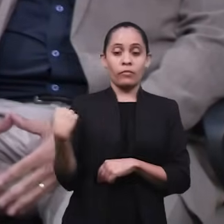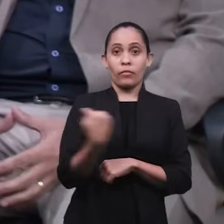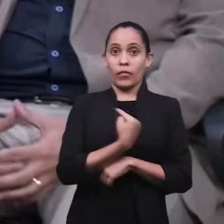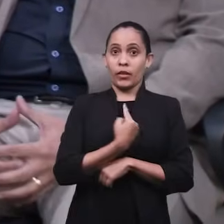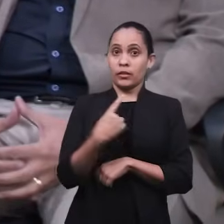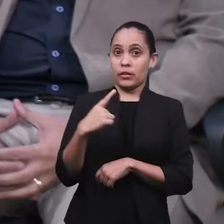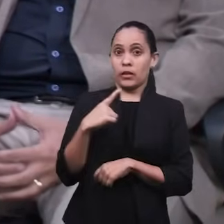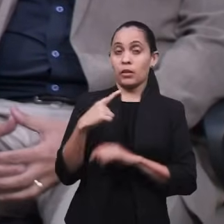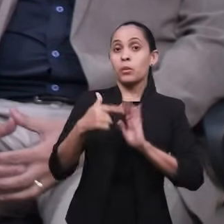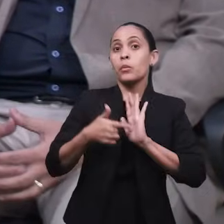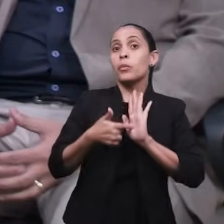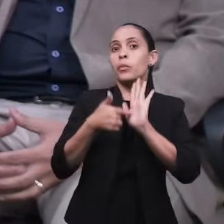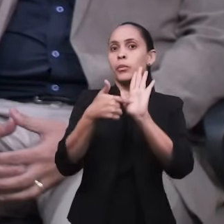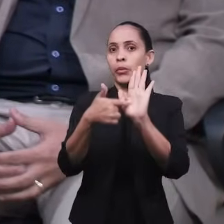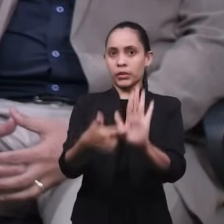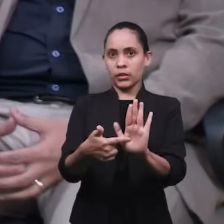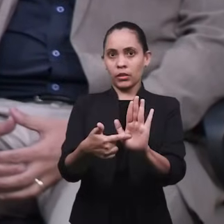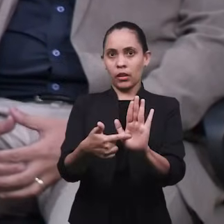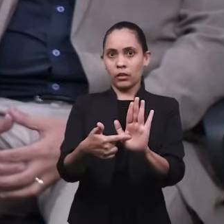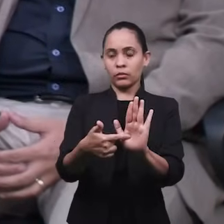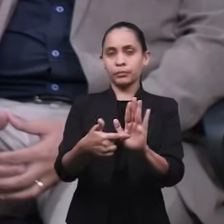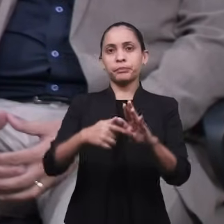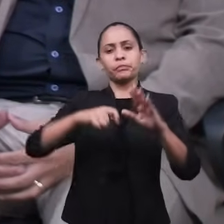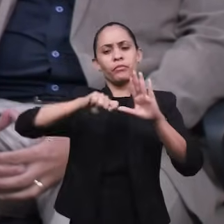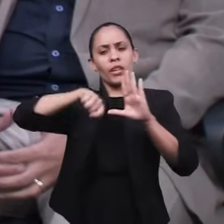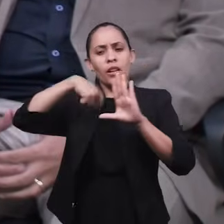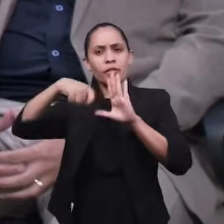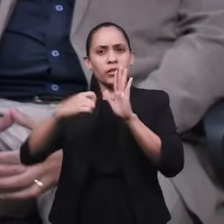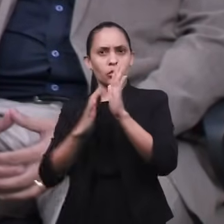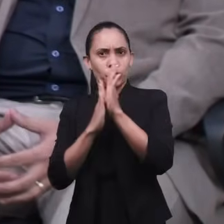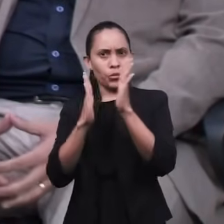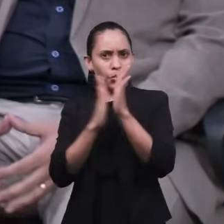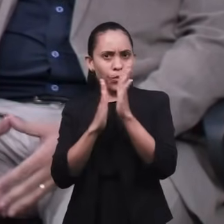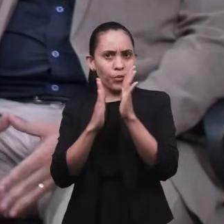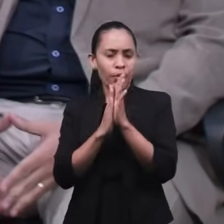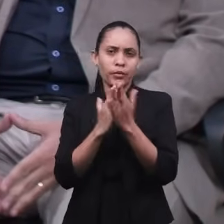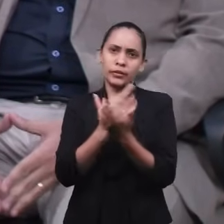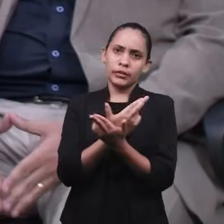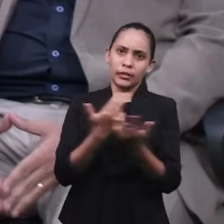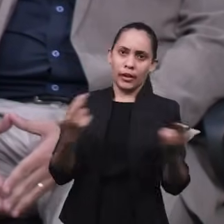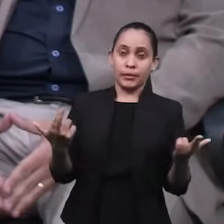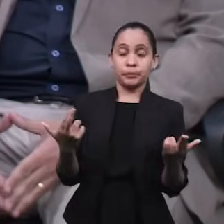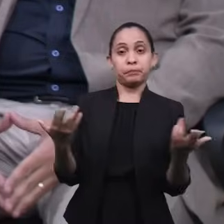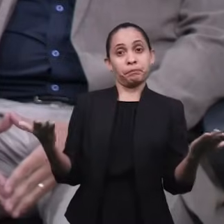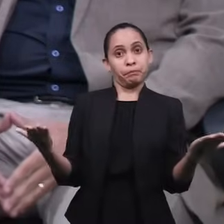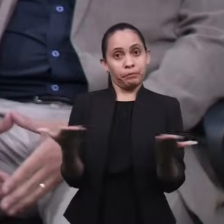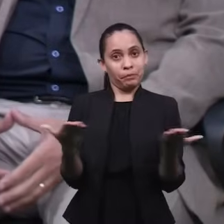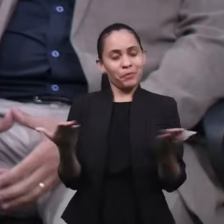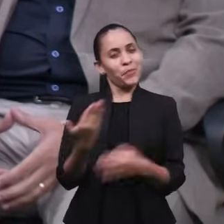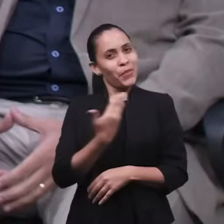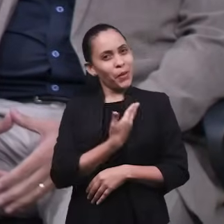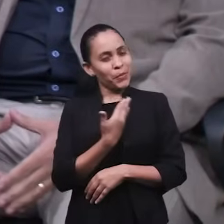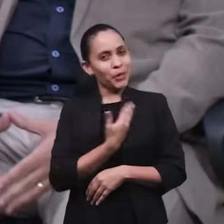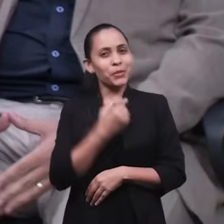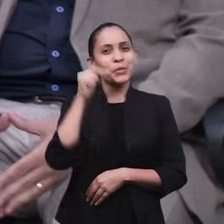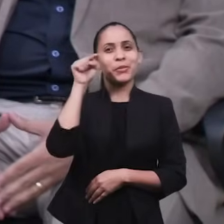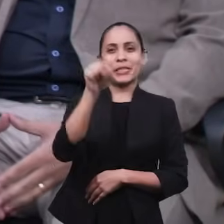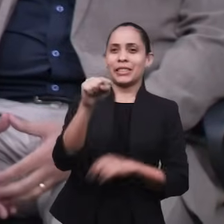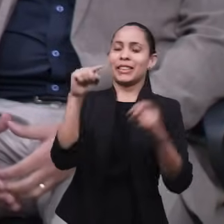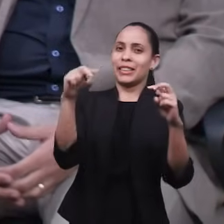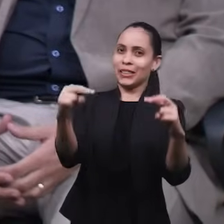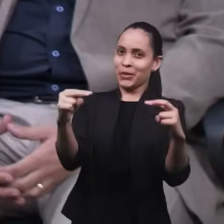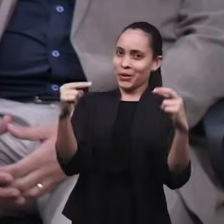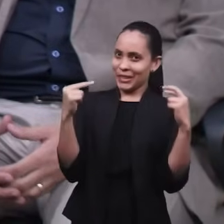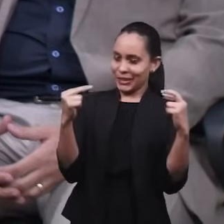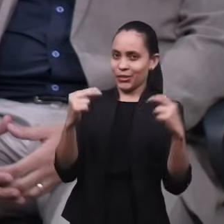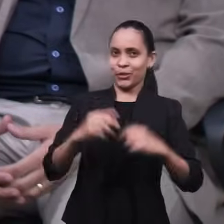estaremos mostrando as gravações de louvores, making-offs. Então, os irmãos e os amigos que estão nos assistindo